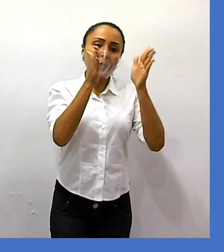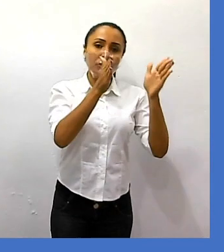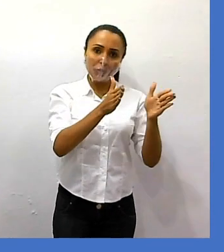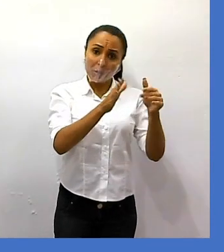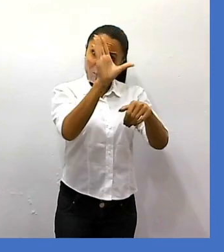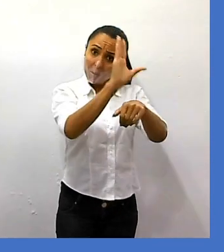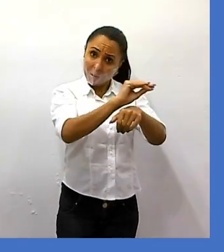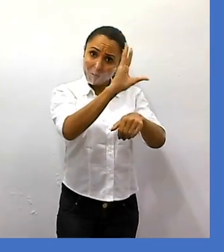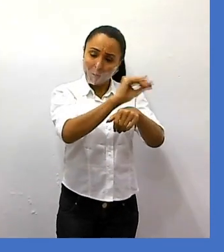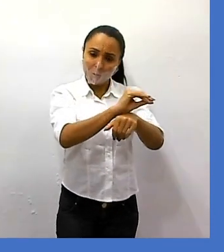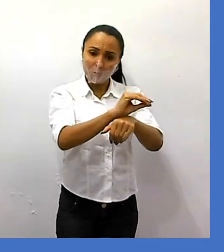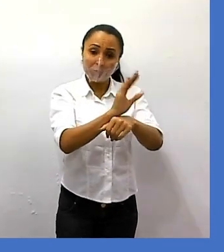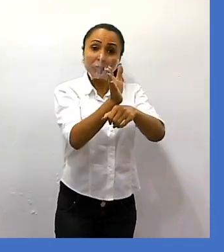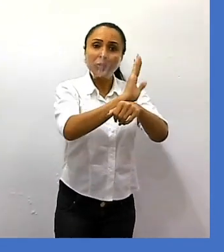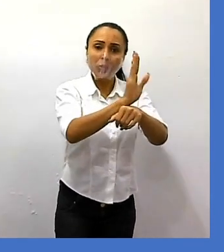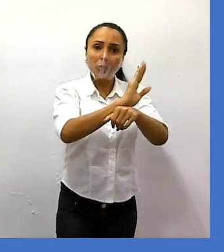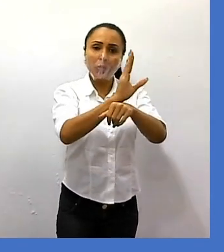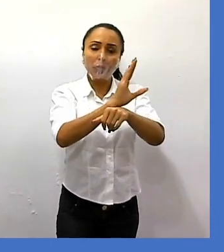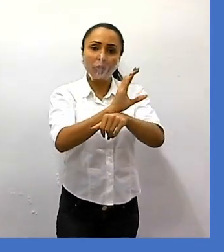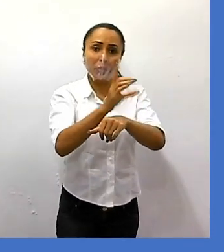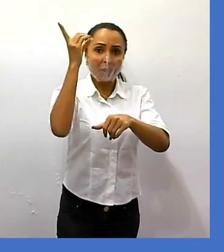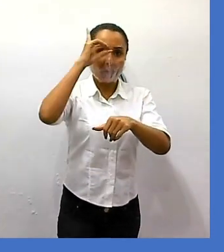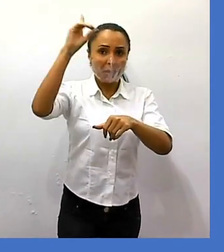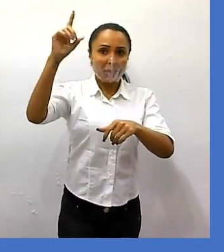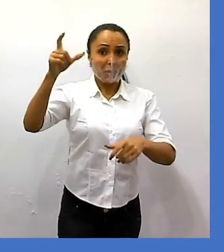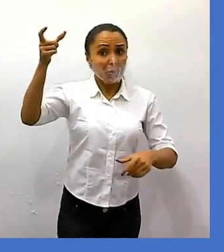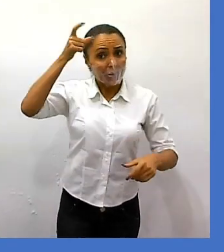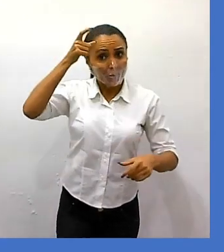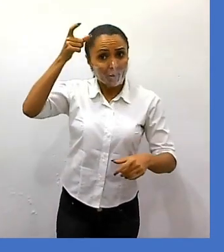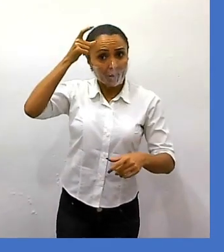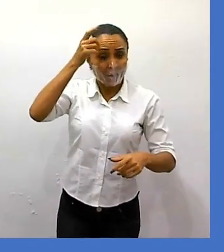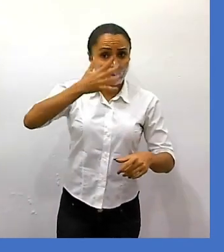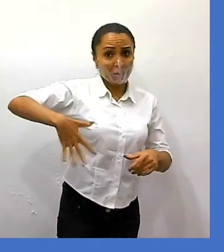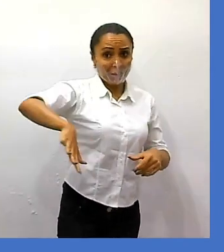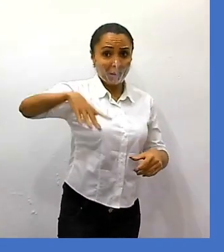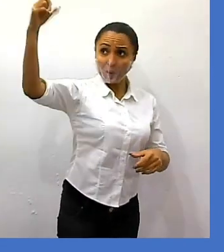esquerdo, o filme Deus e o Diabo na Terra do Sol,